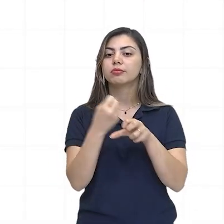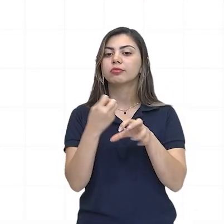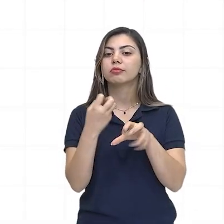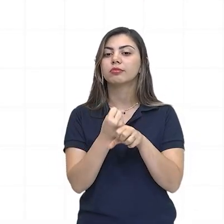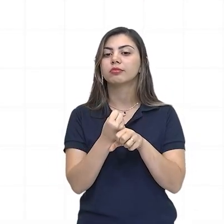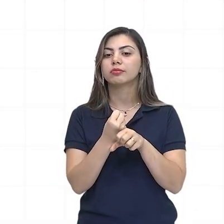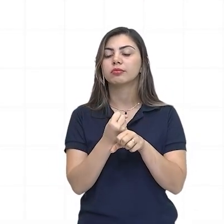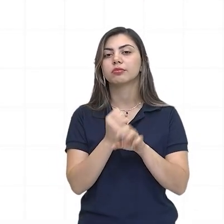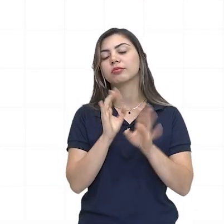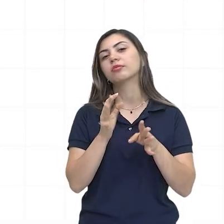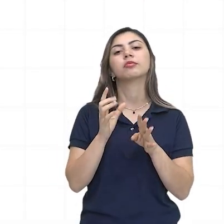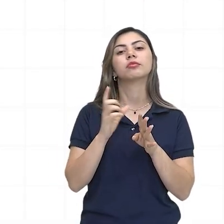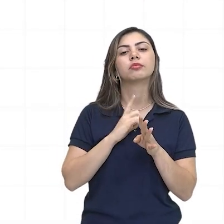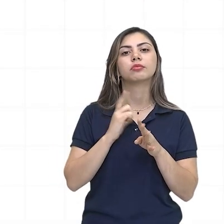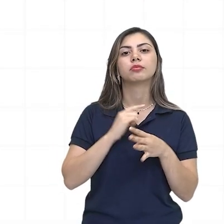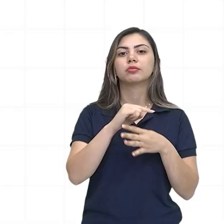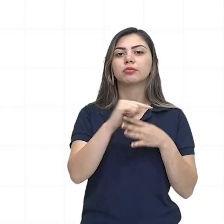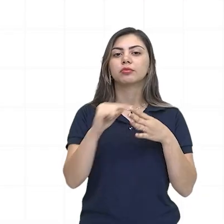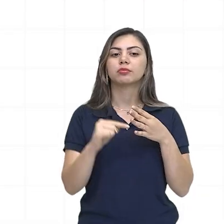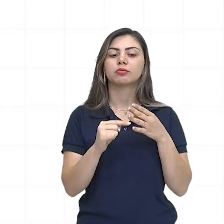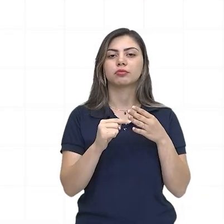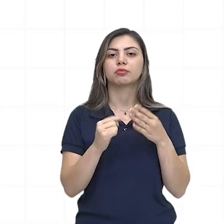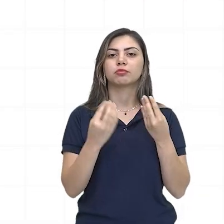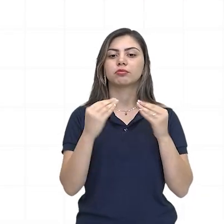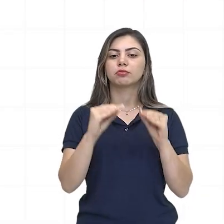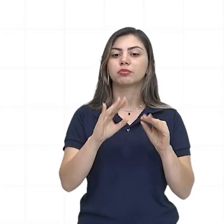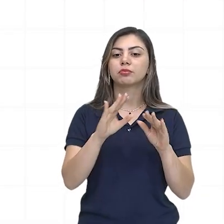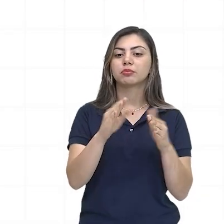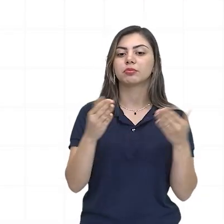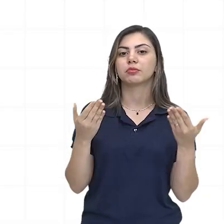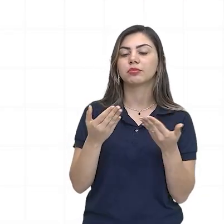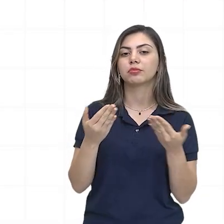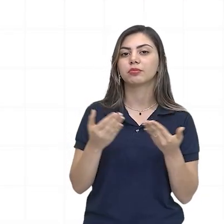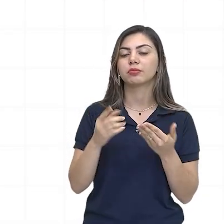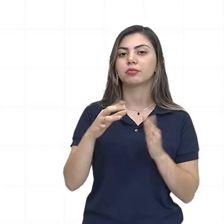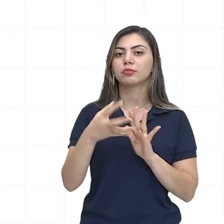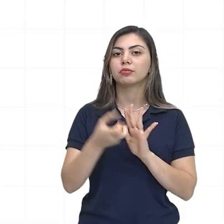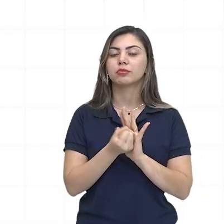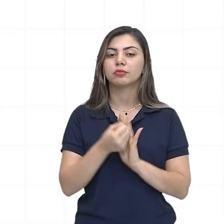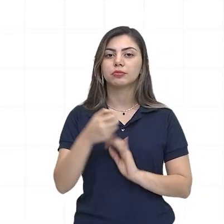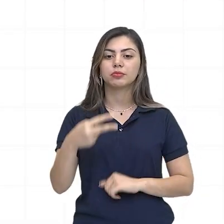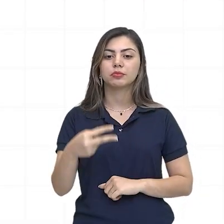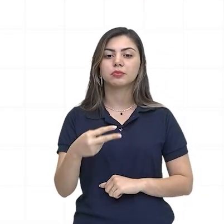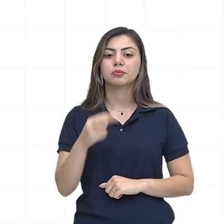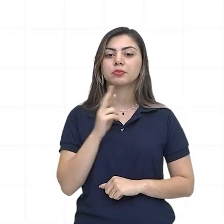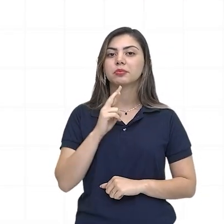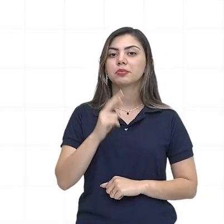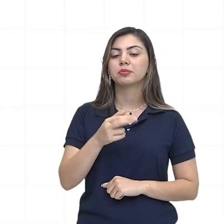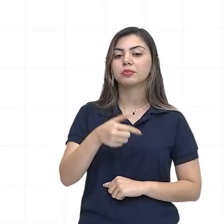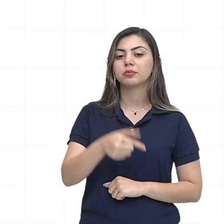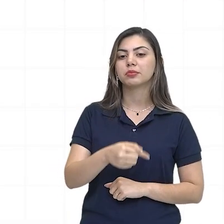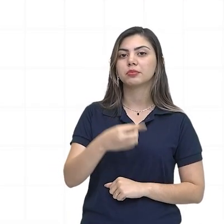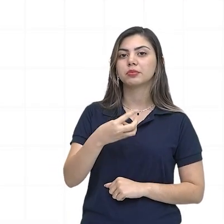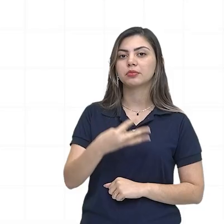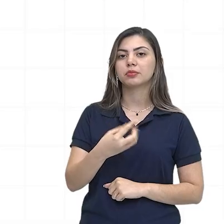5,2. Está aí os 4 fatores. Agora apertamos o sinal de igualdade.